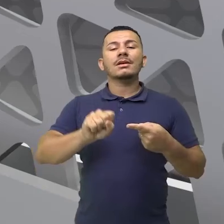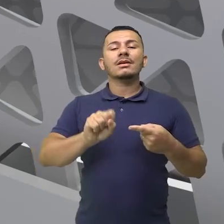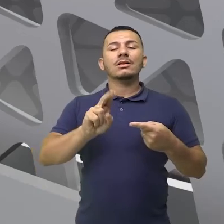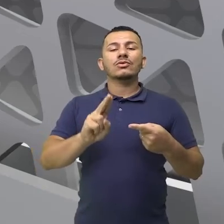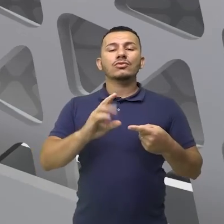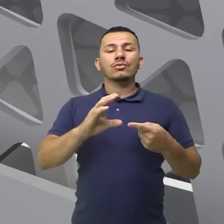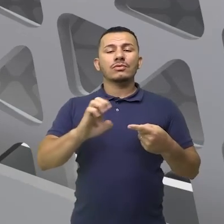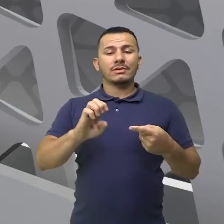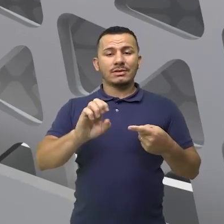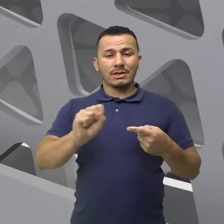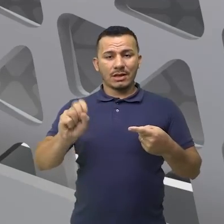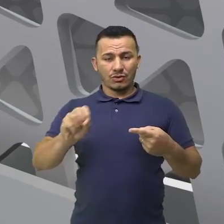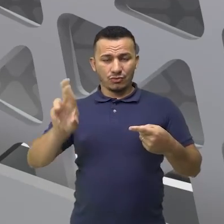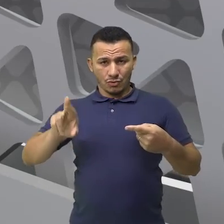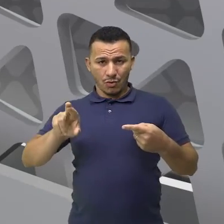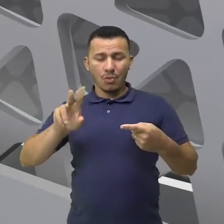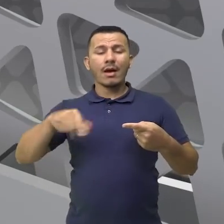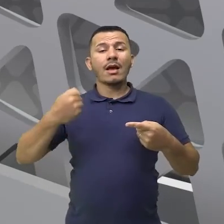o número que vem